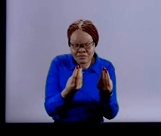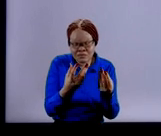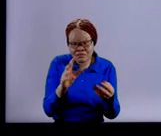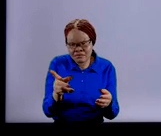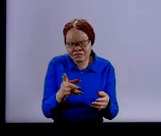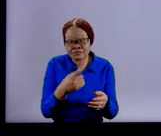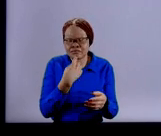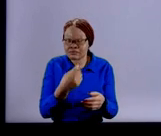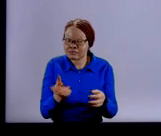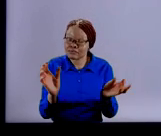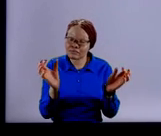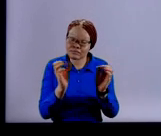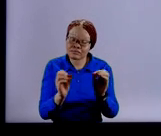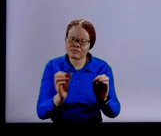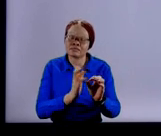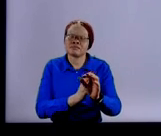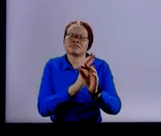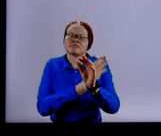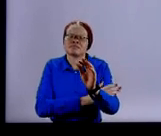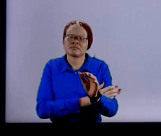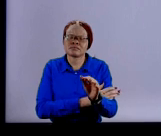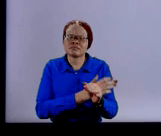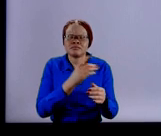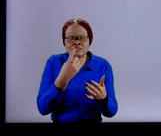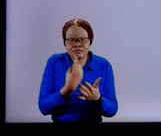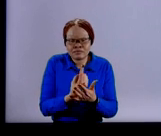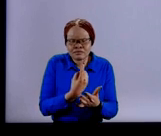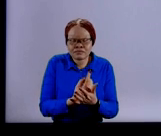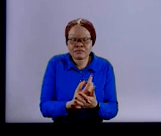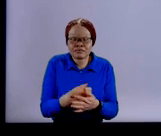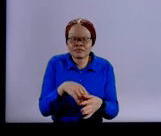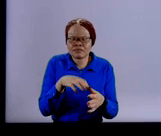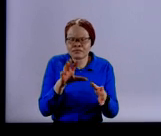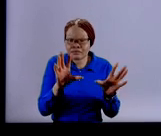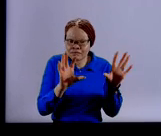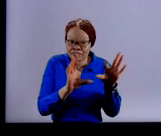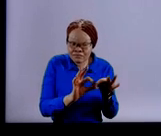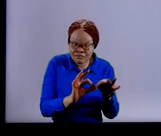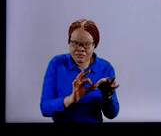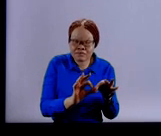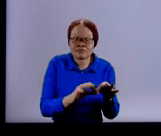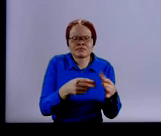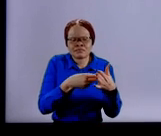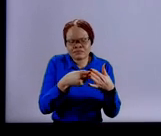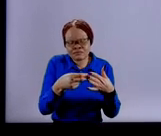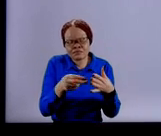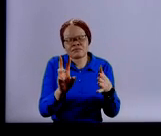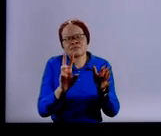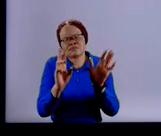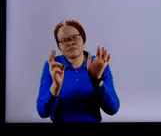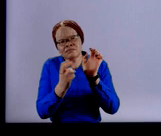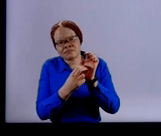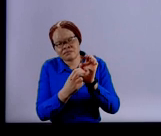espécie que não foi referida antes deve concordar com o nome em